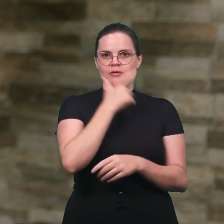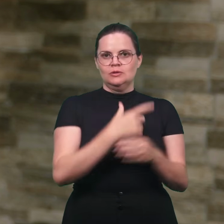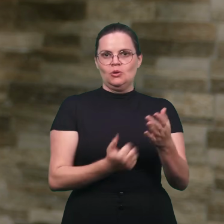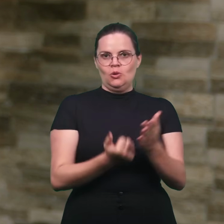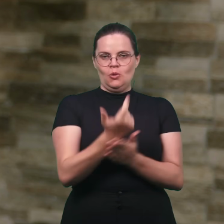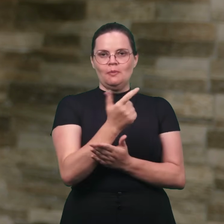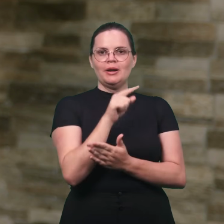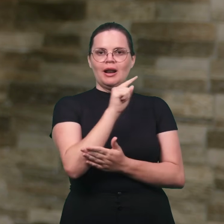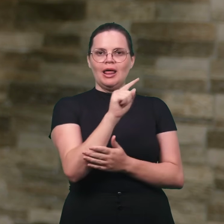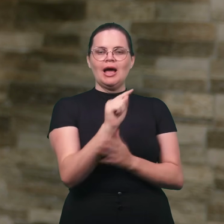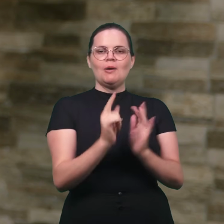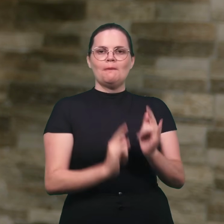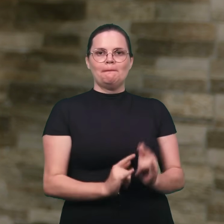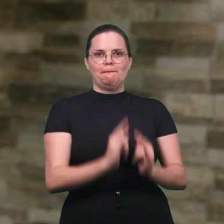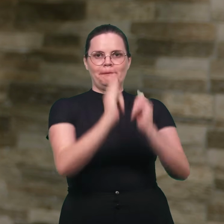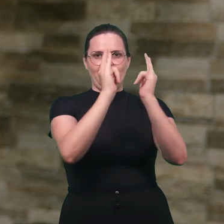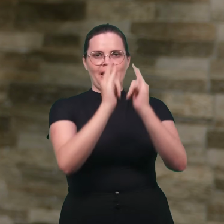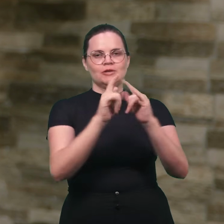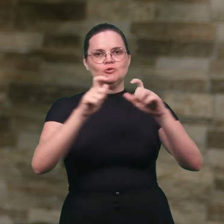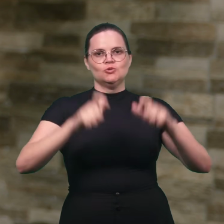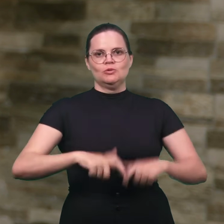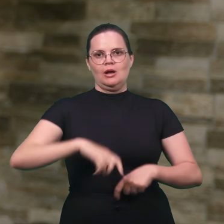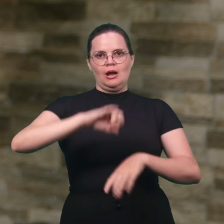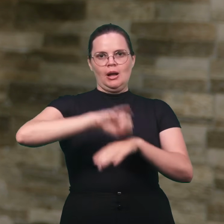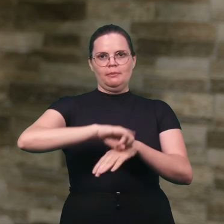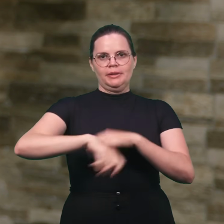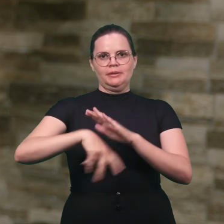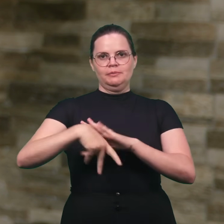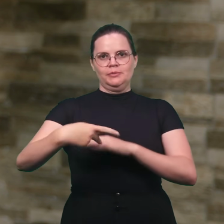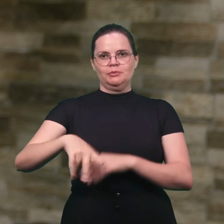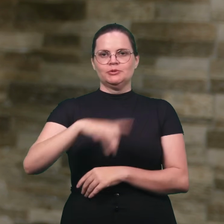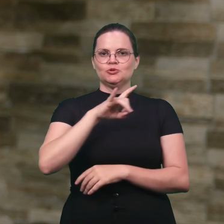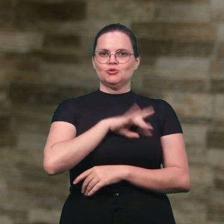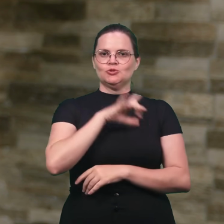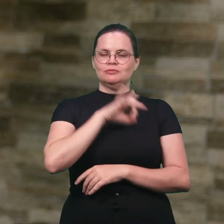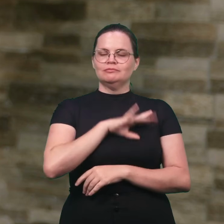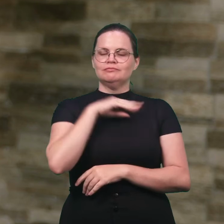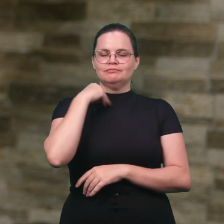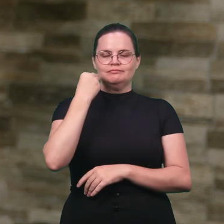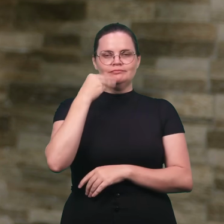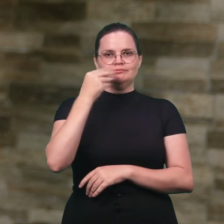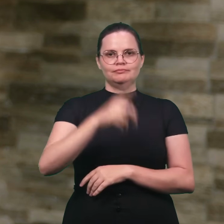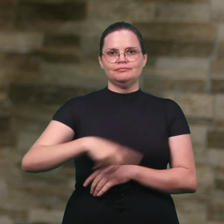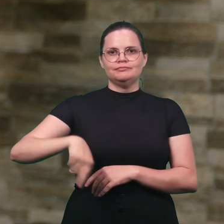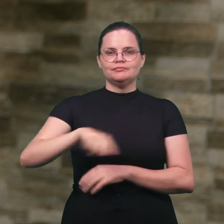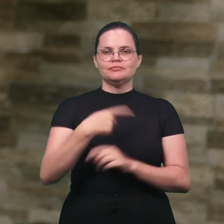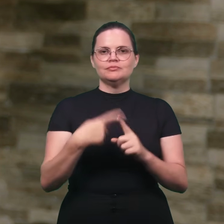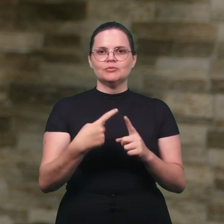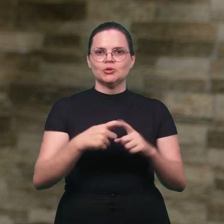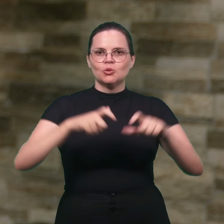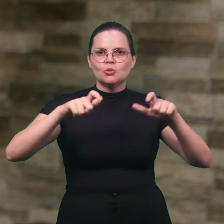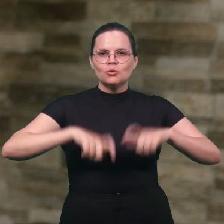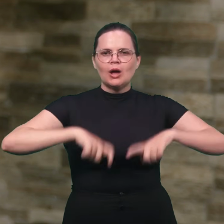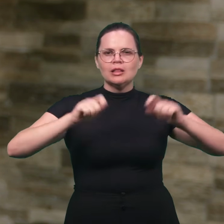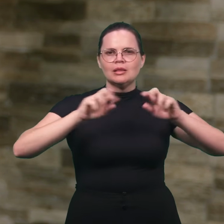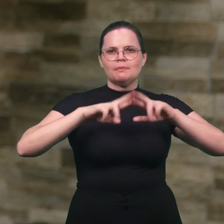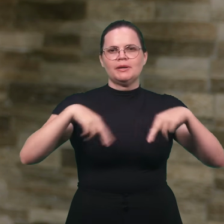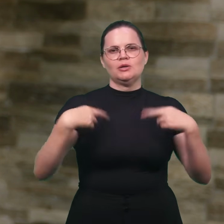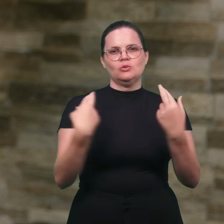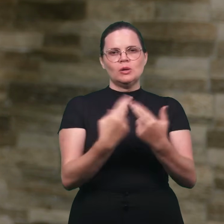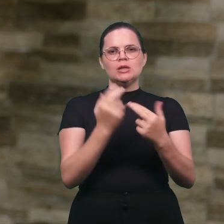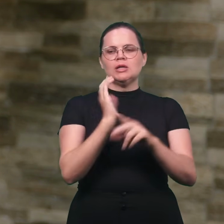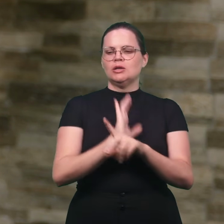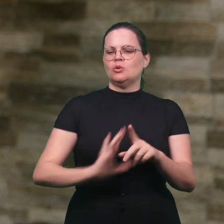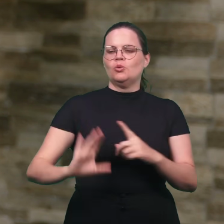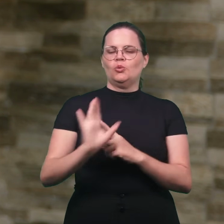adquiriram aquele primeiro imóvel na capital do Chile. E ali foi uma grande experiência para eles, porque tiveram um lugar para se unir, para